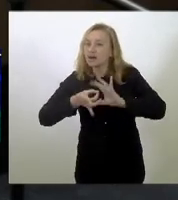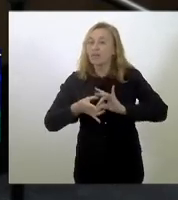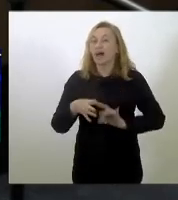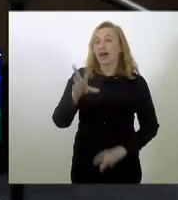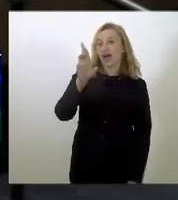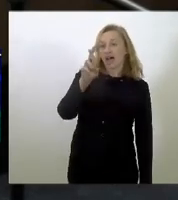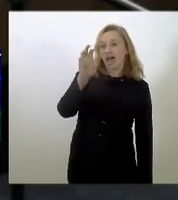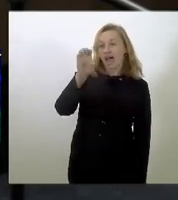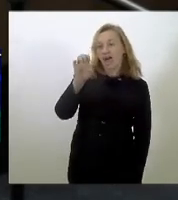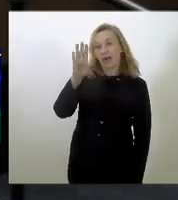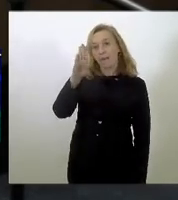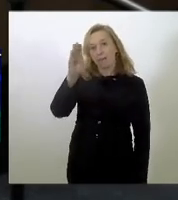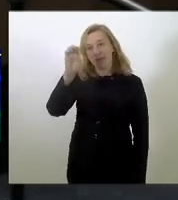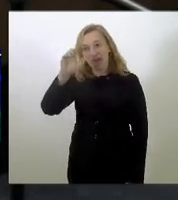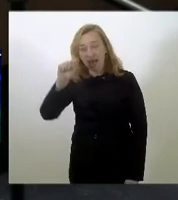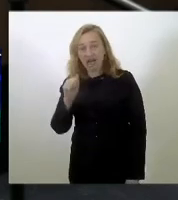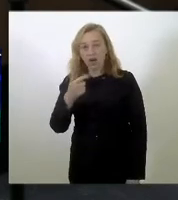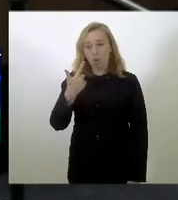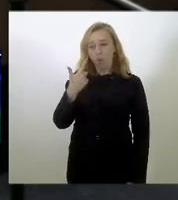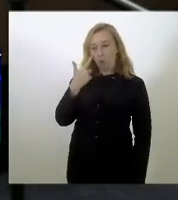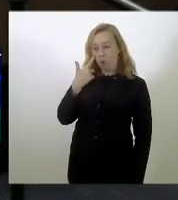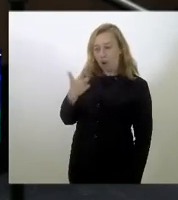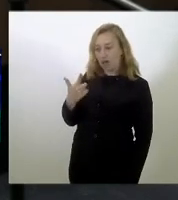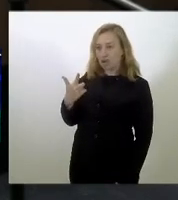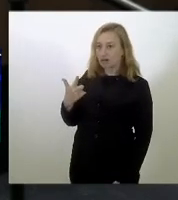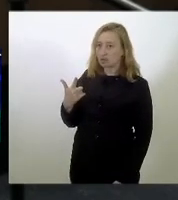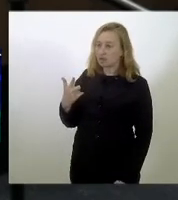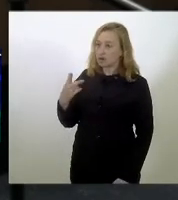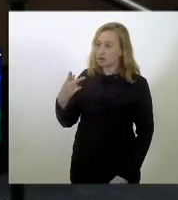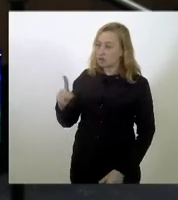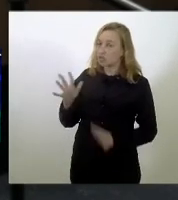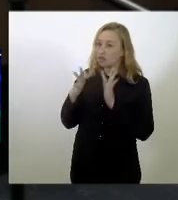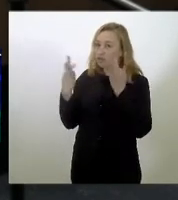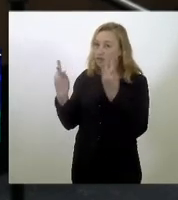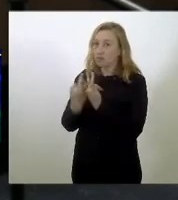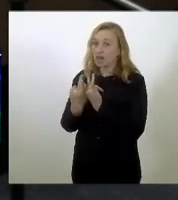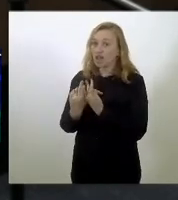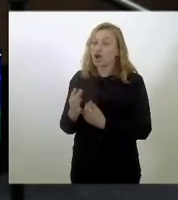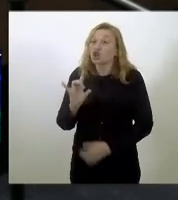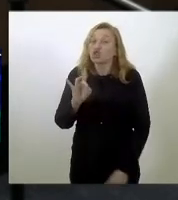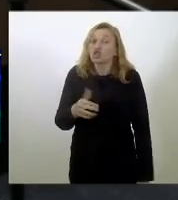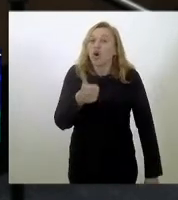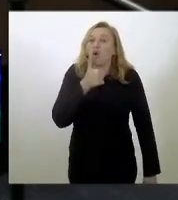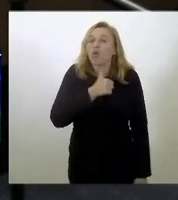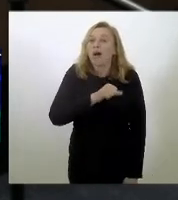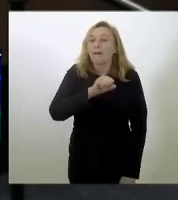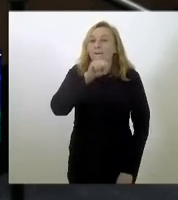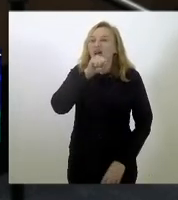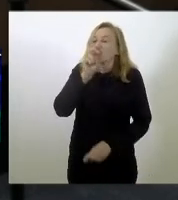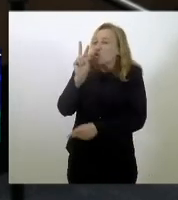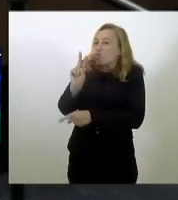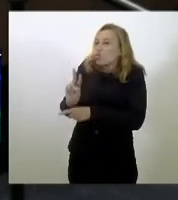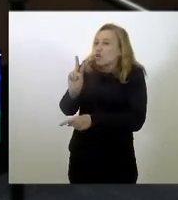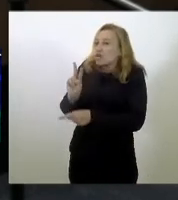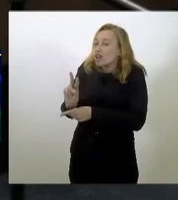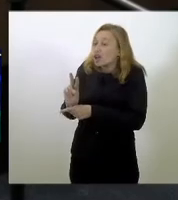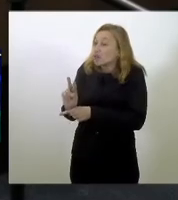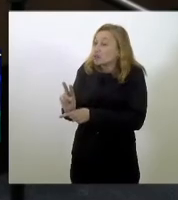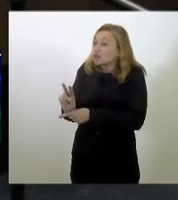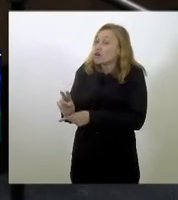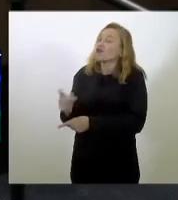foi conduzida e chefiada por uma mulher sozinha, a gente pode entender a